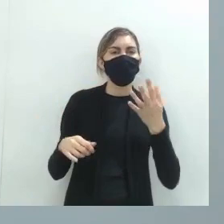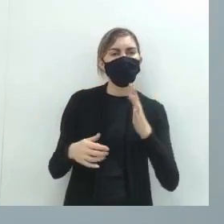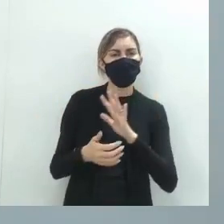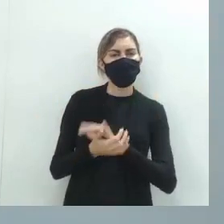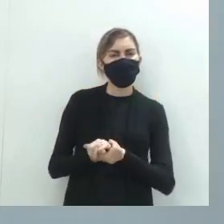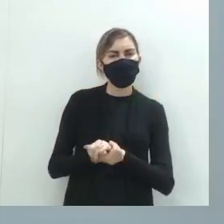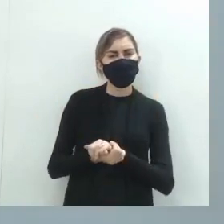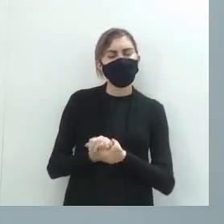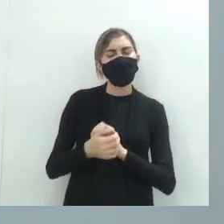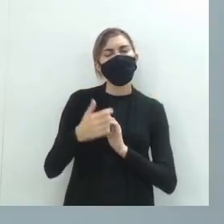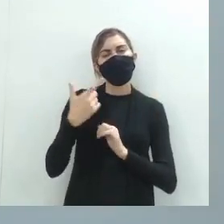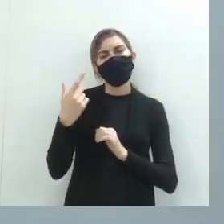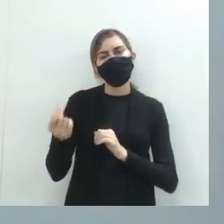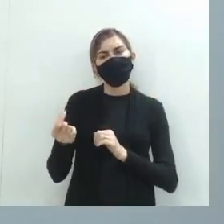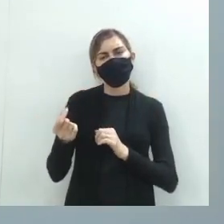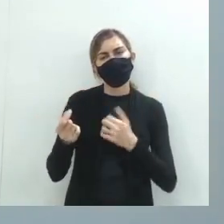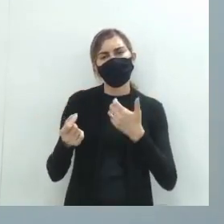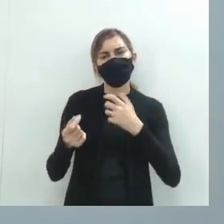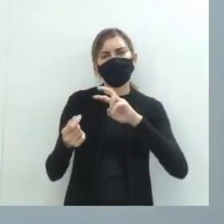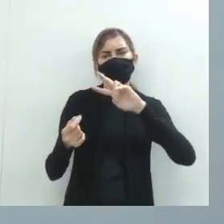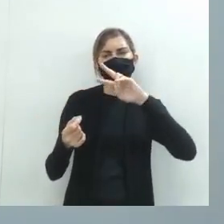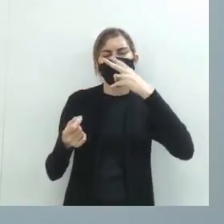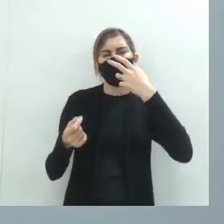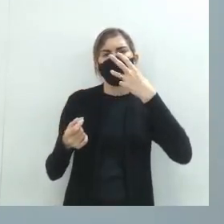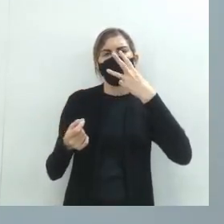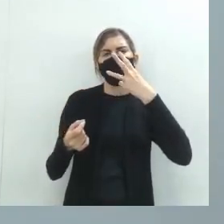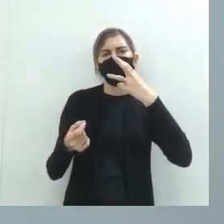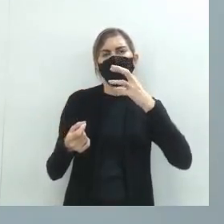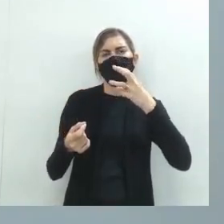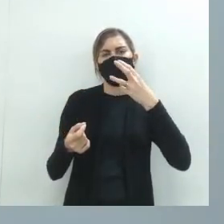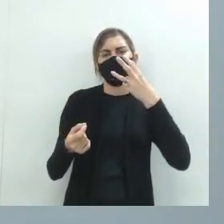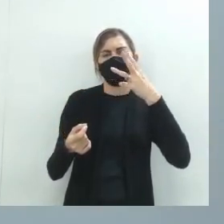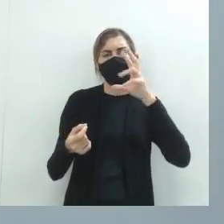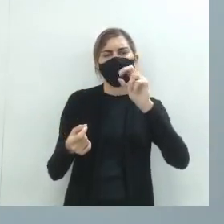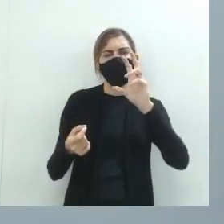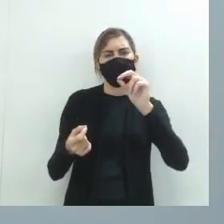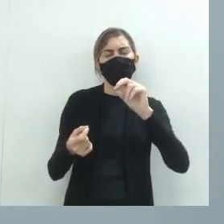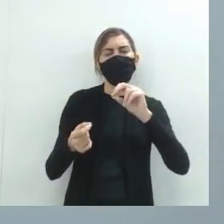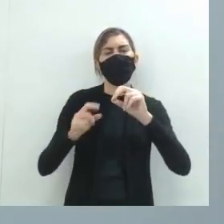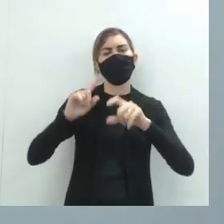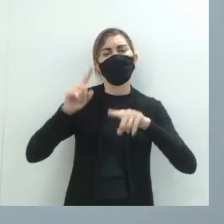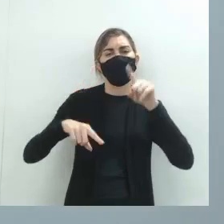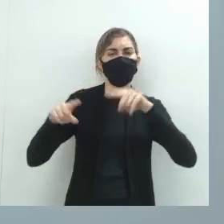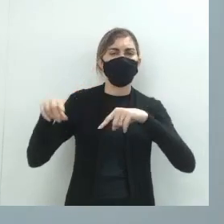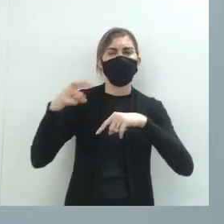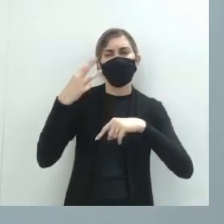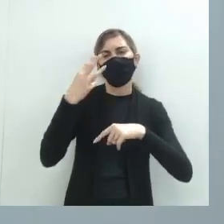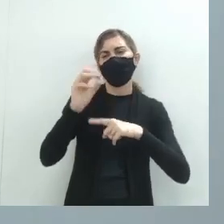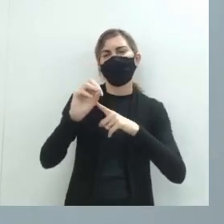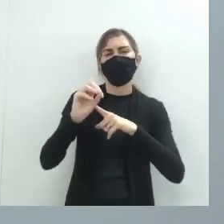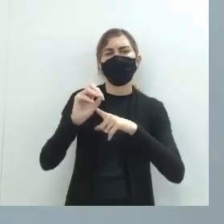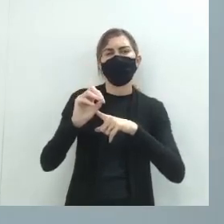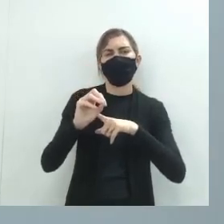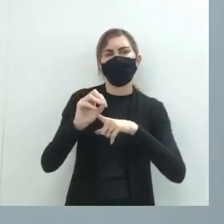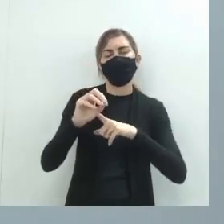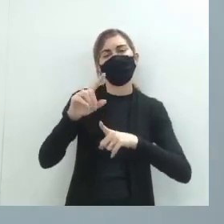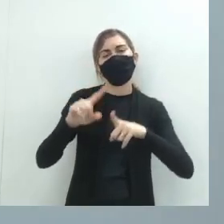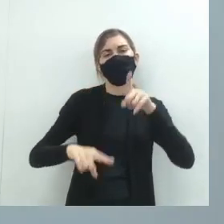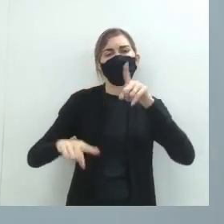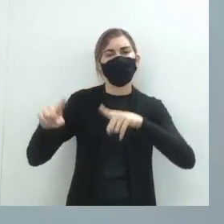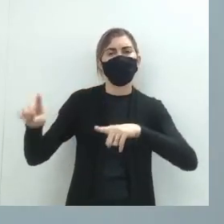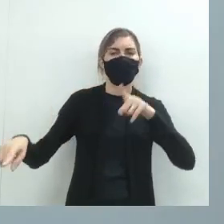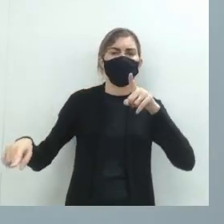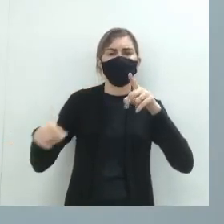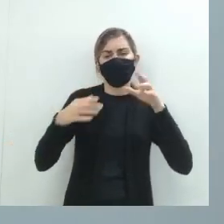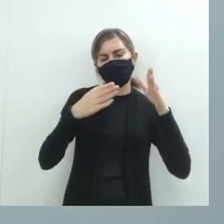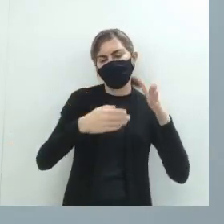ela estava em 20 e passou para 50, variou quanto? 30 graus Celsius. Isso é a variação, que é o